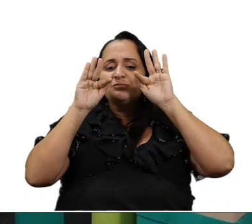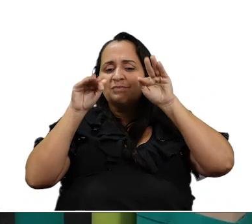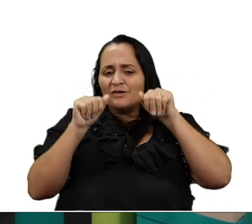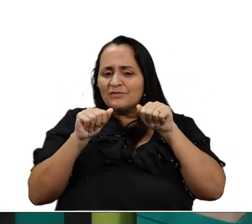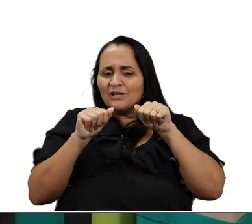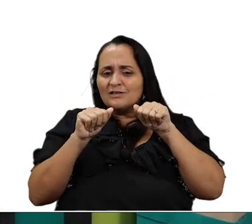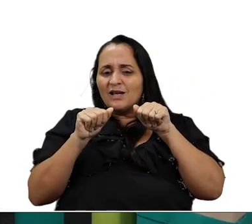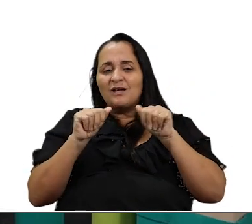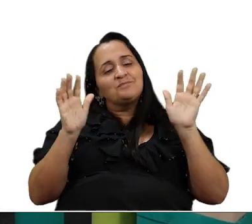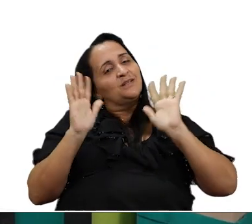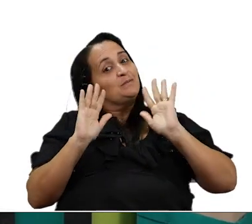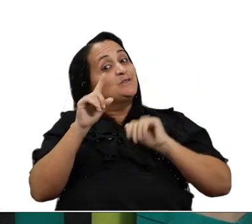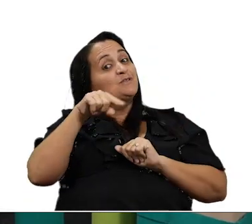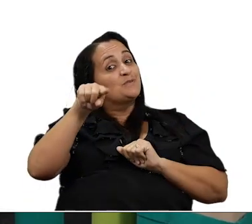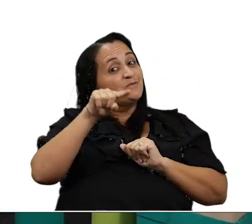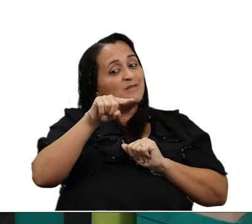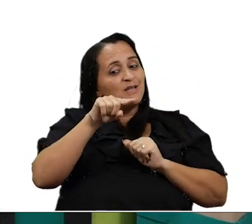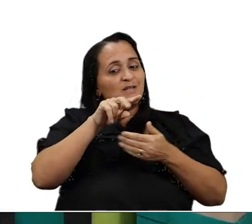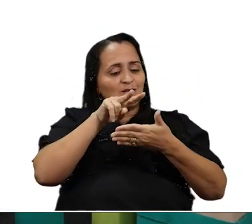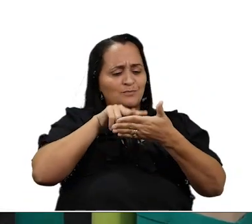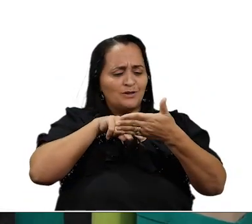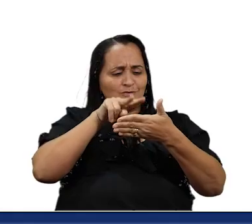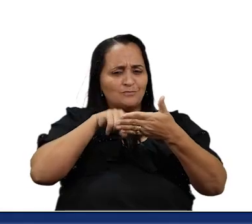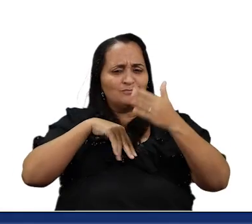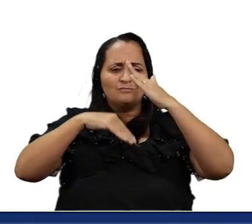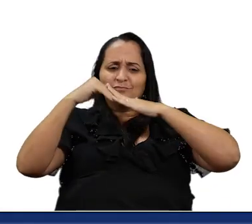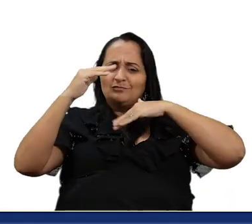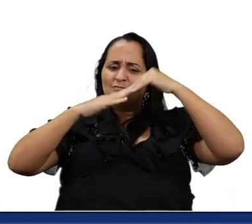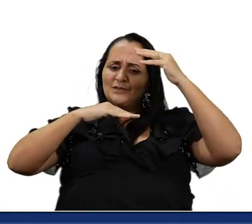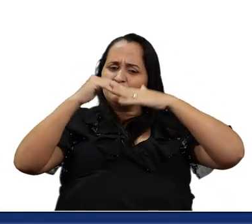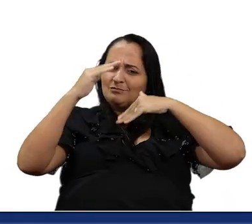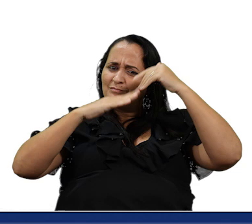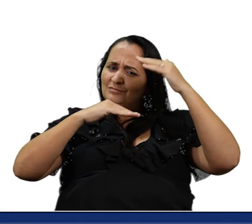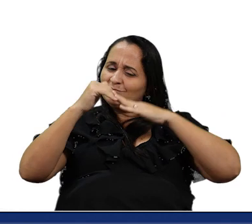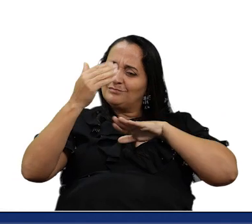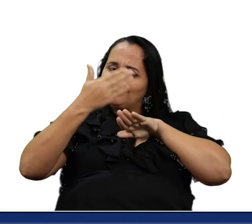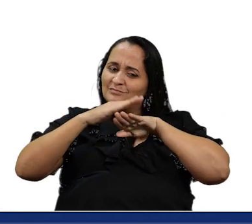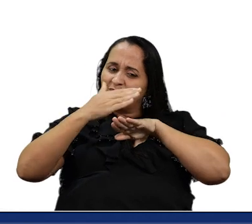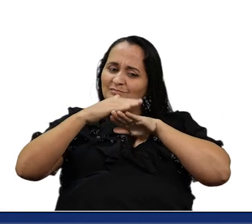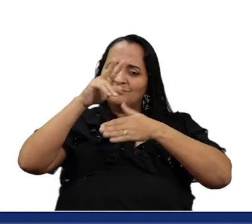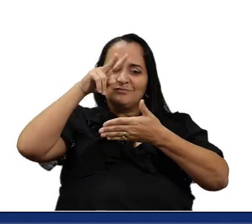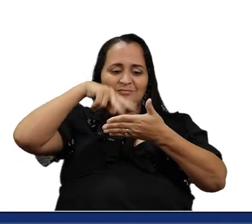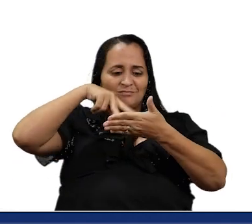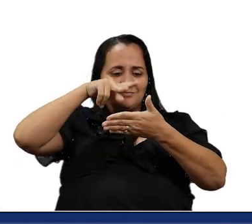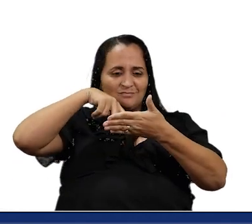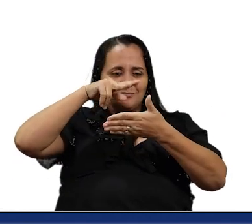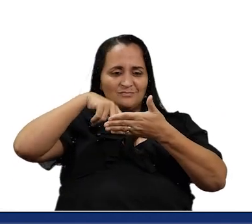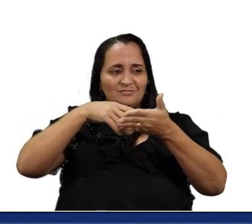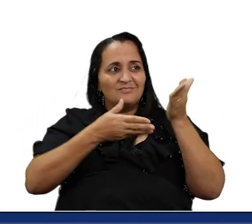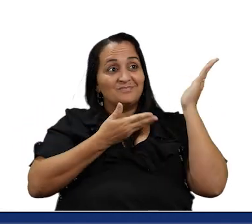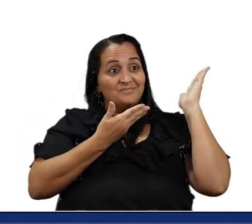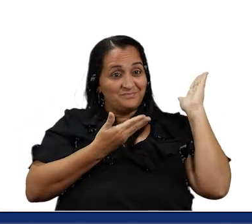finalizar e me despedir de vocês, eu deixo aqui a nossa bela leitora, né?